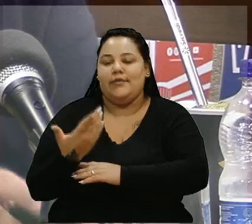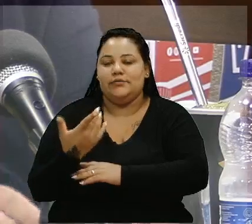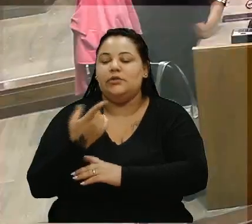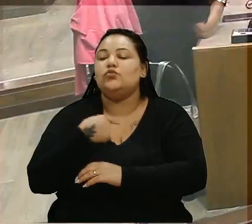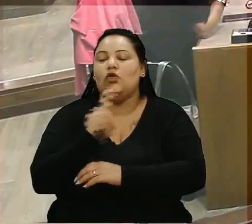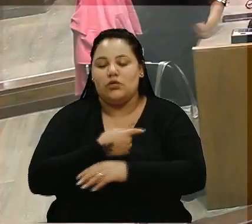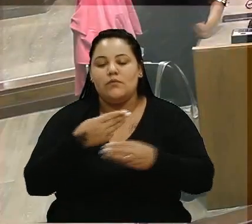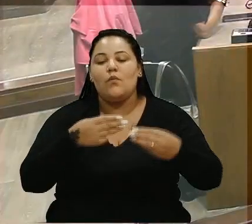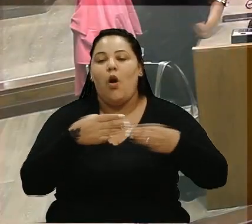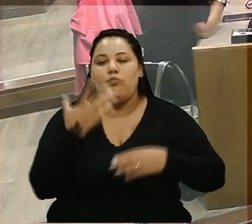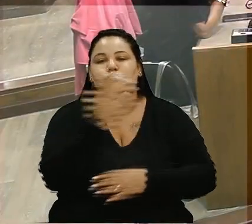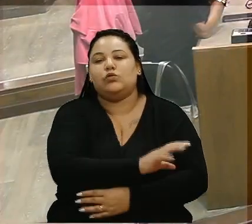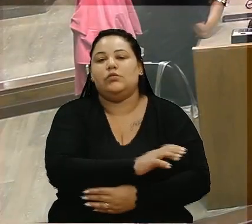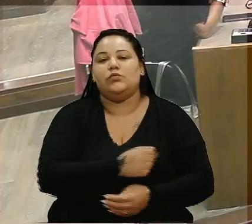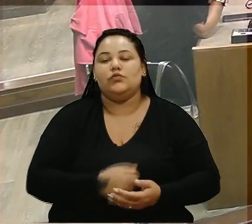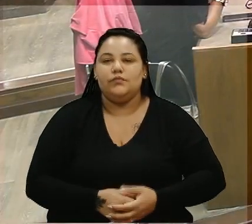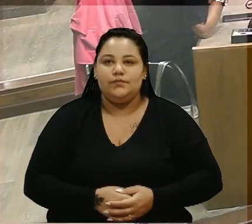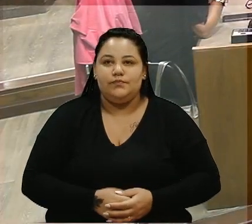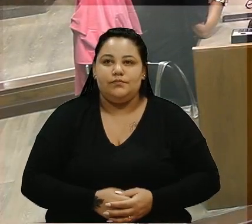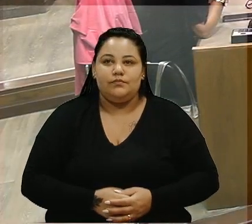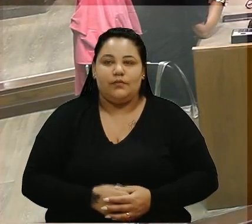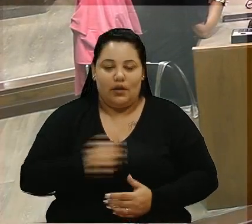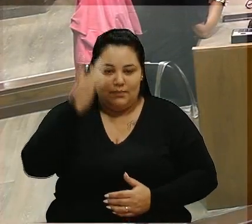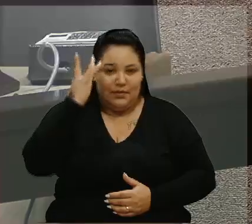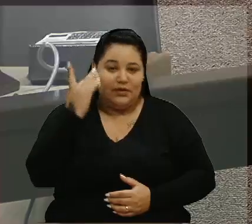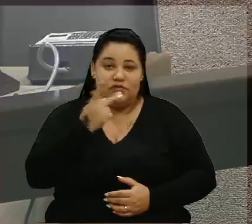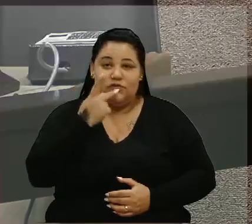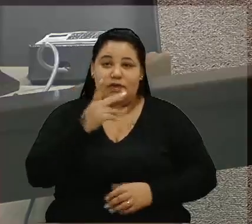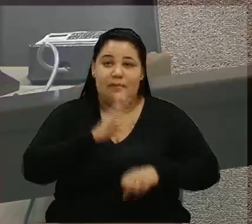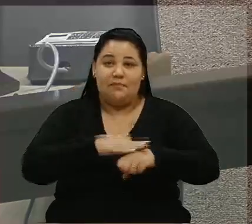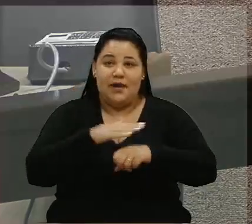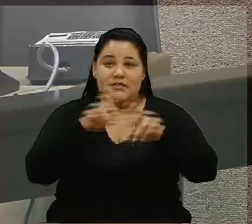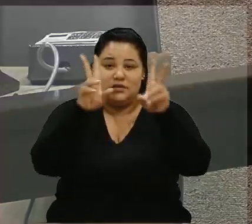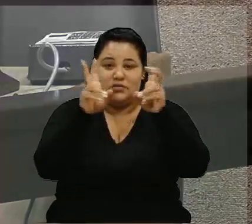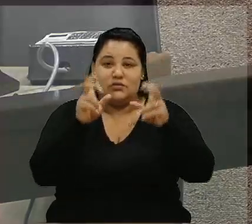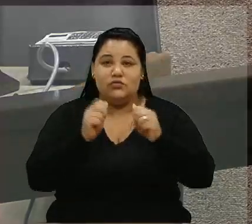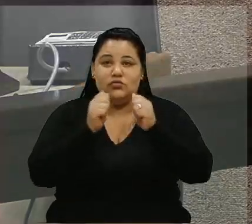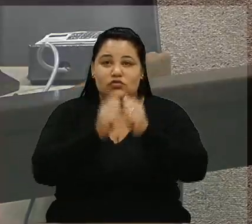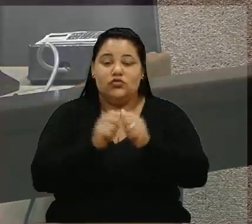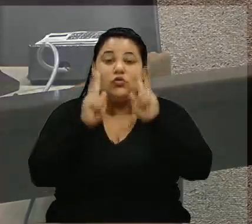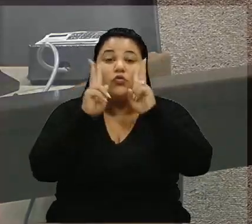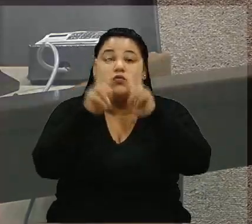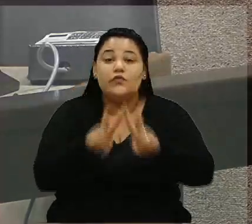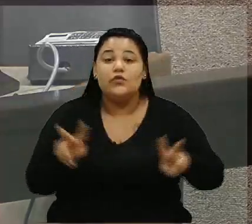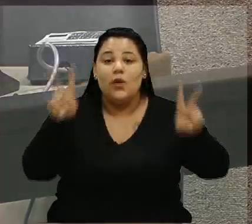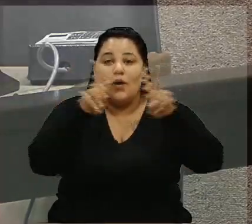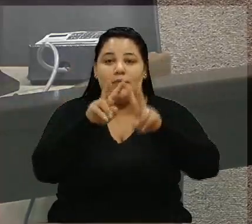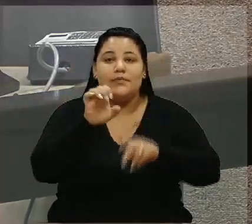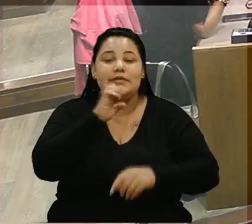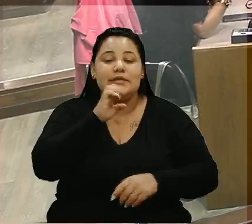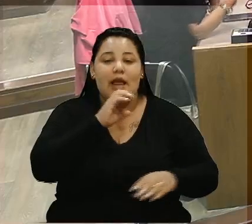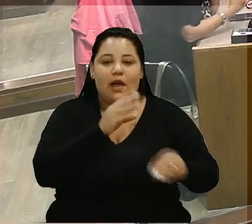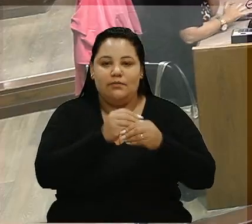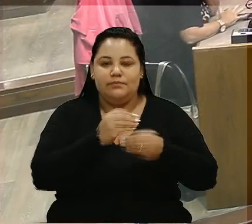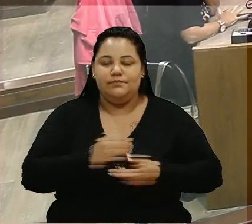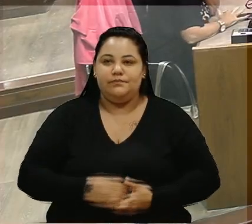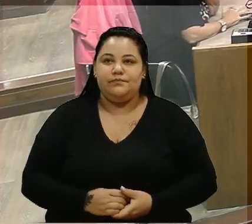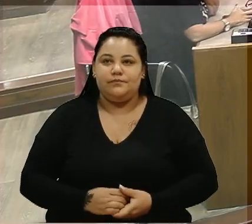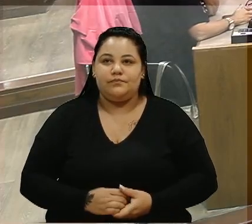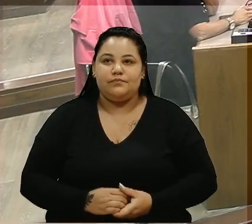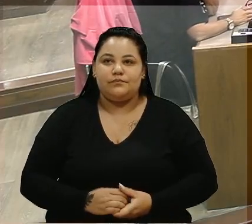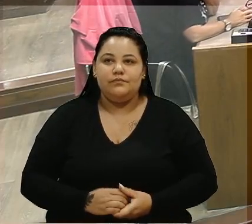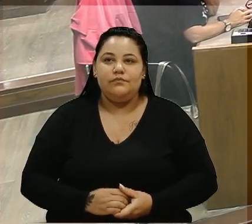obrigado. Perfeito. Amanhã nós vamos trazer mais sobre esse assunto, inclusive com a parte audiovisual. Vereadora Estela. Então, só